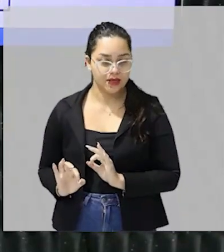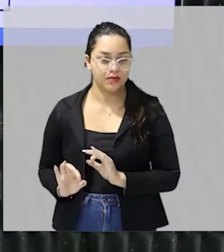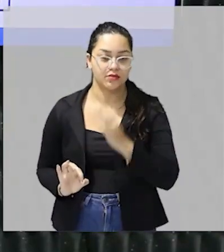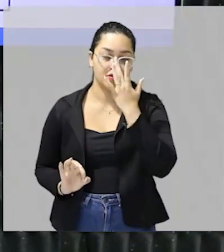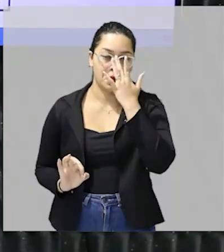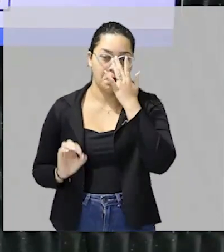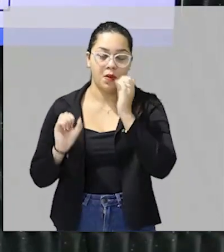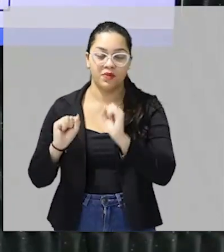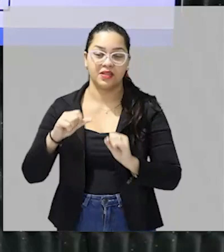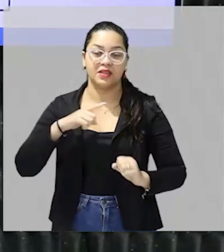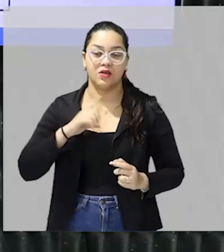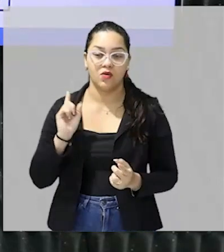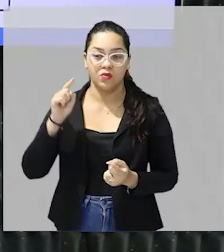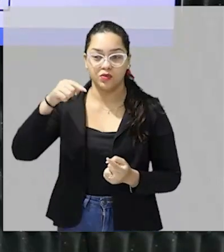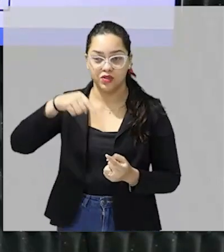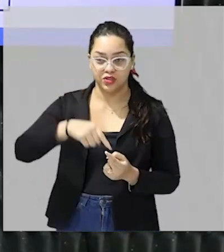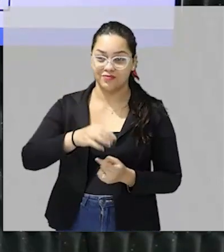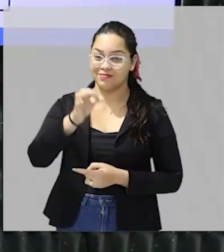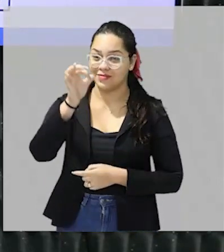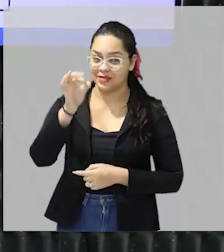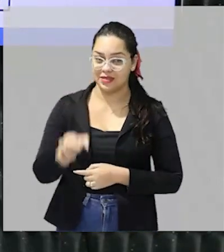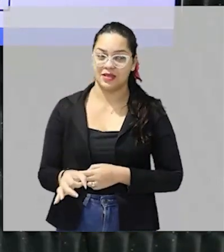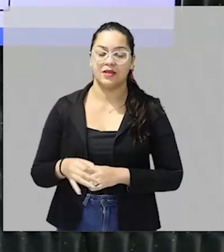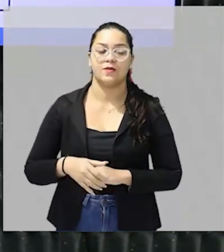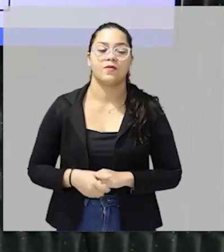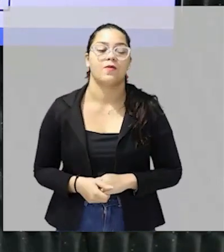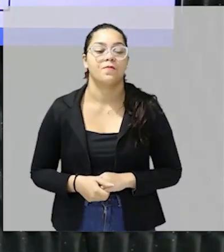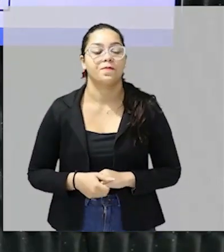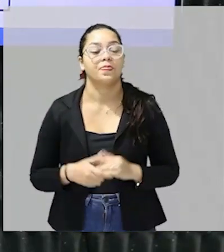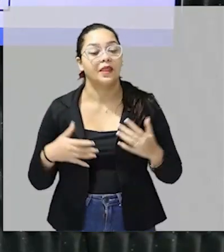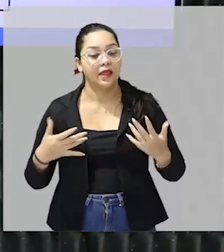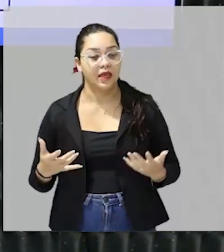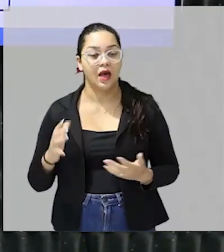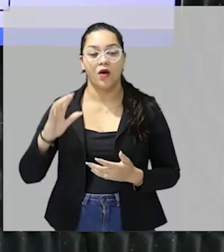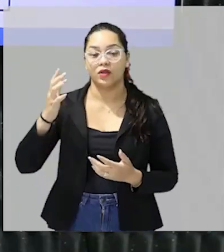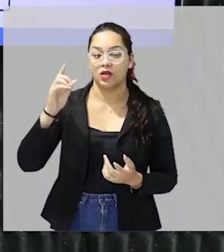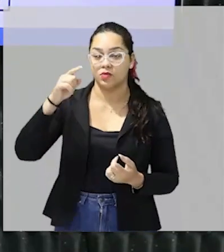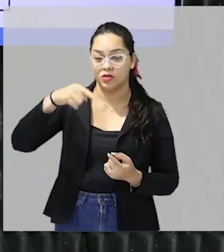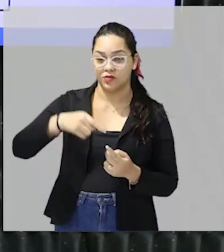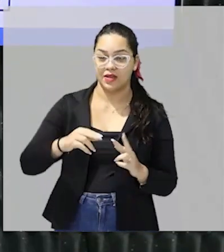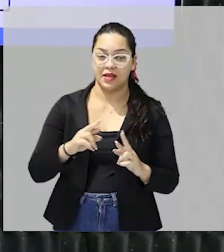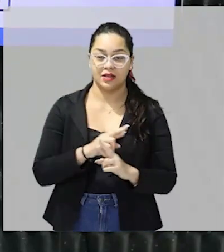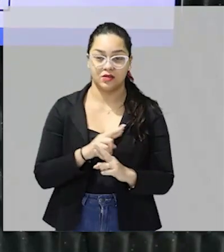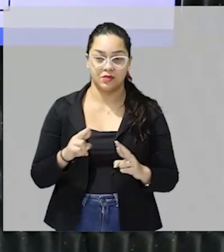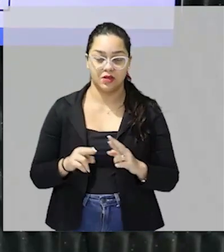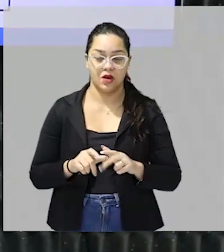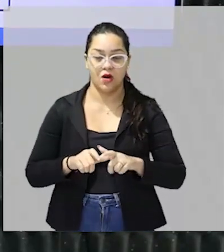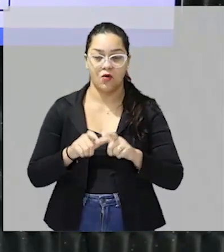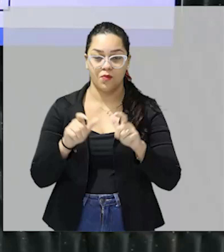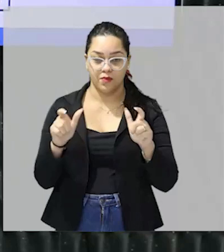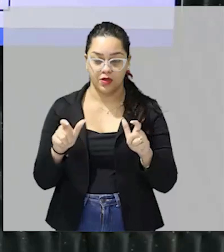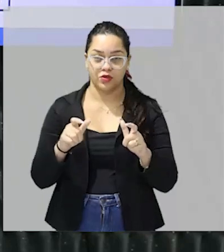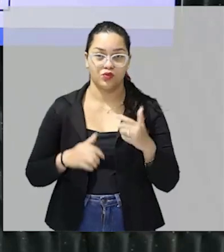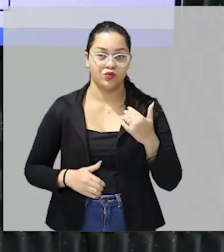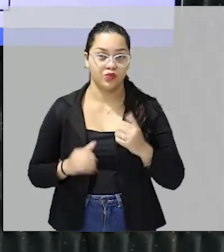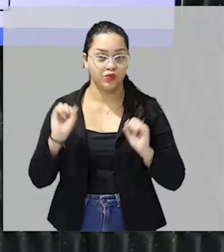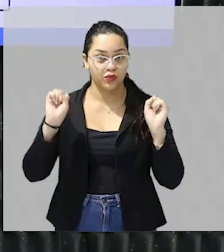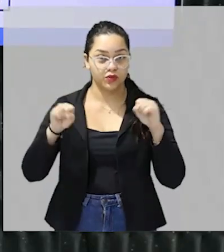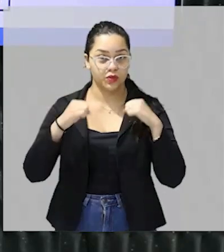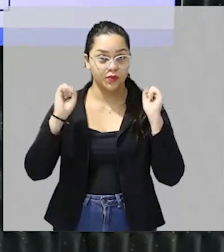para alcançar um objetivo concretamente definido e geralmente esse objetivo está relacionado com o aumento